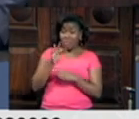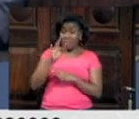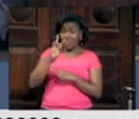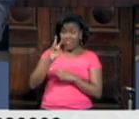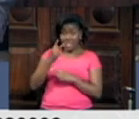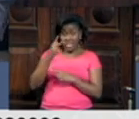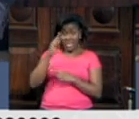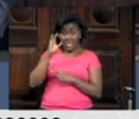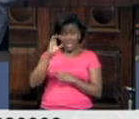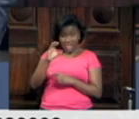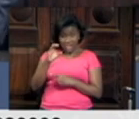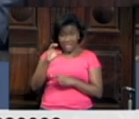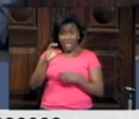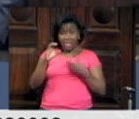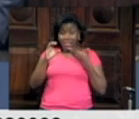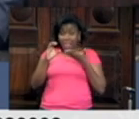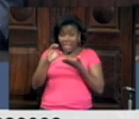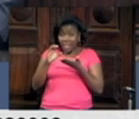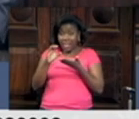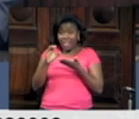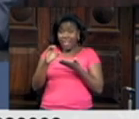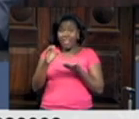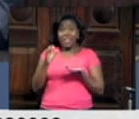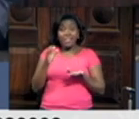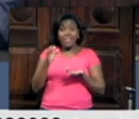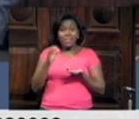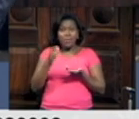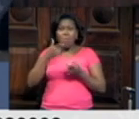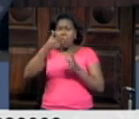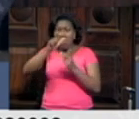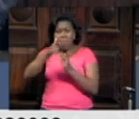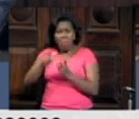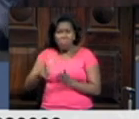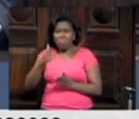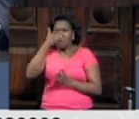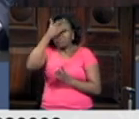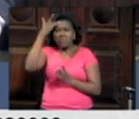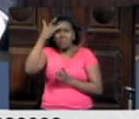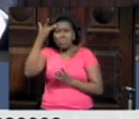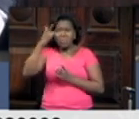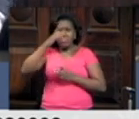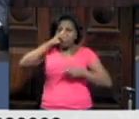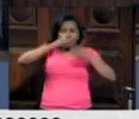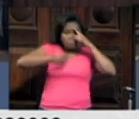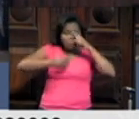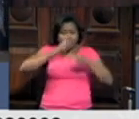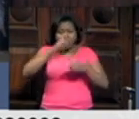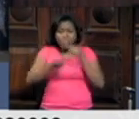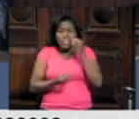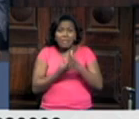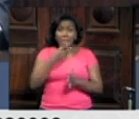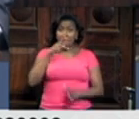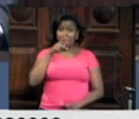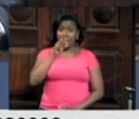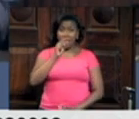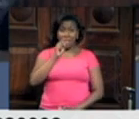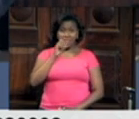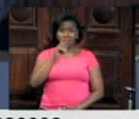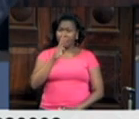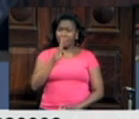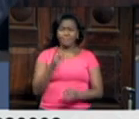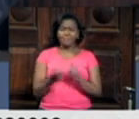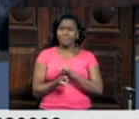Cardoso, Franco Montoro, Mário Covas e outros organizassem o PSDB. Ao